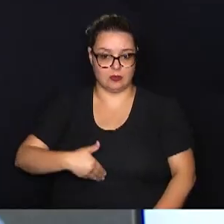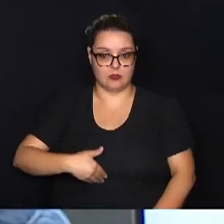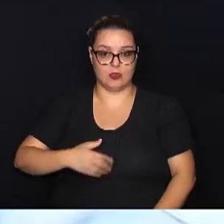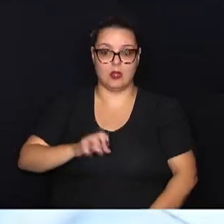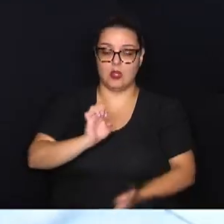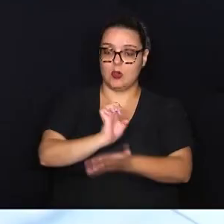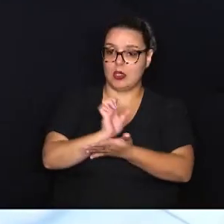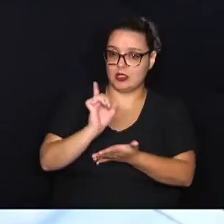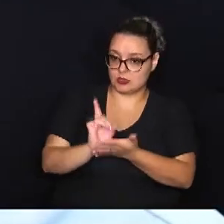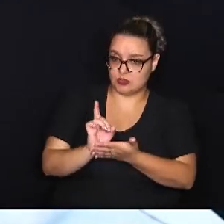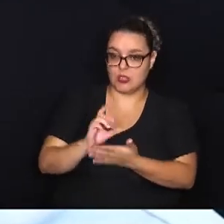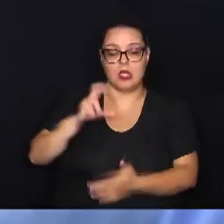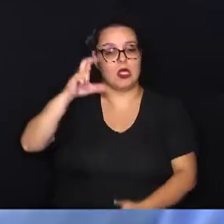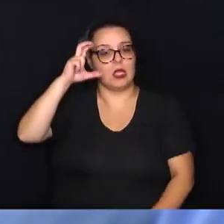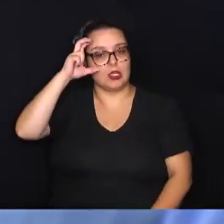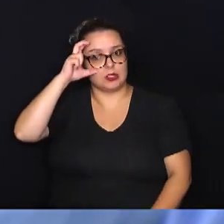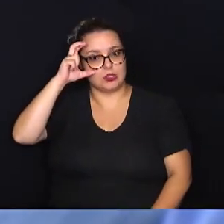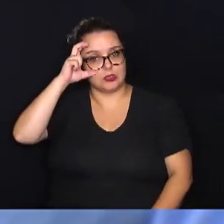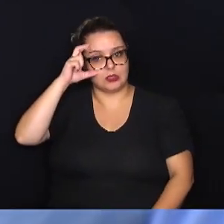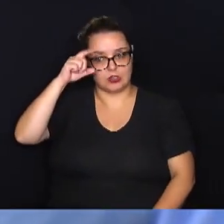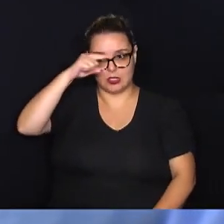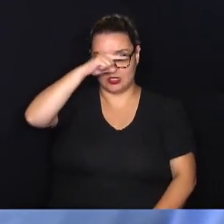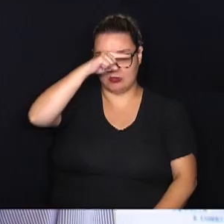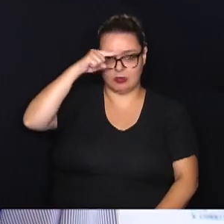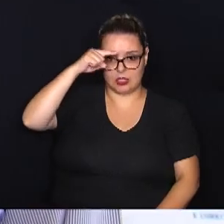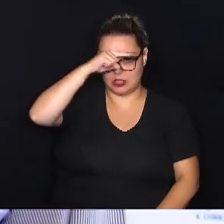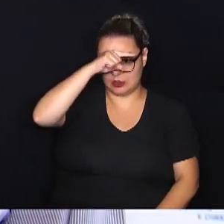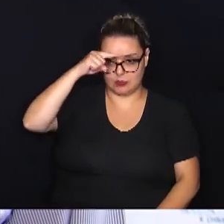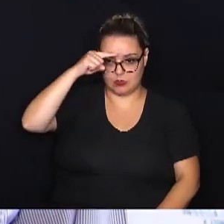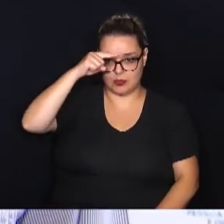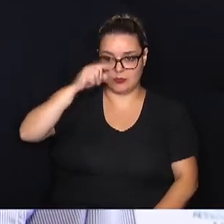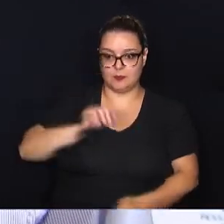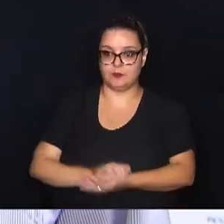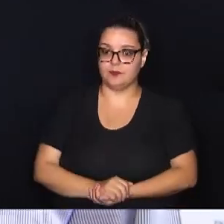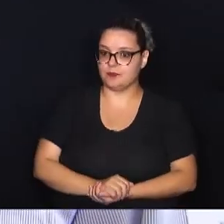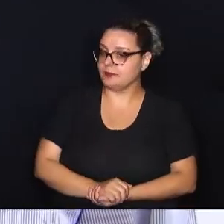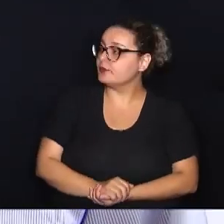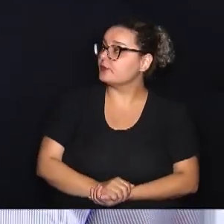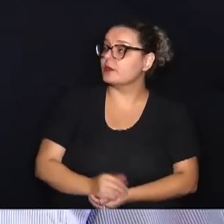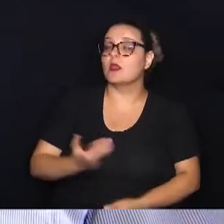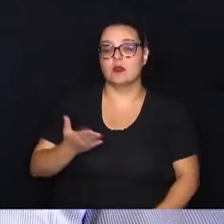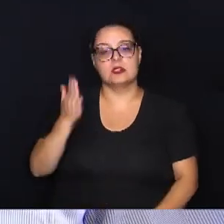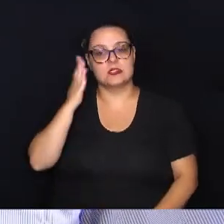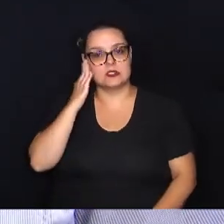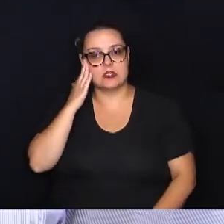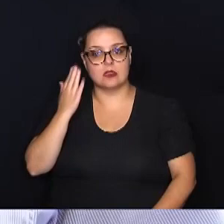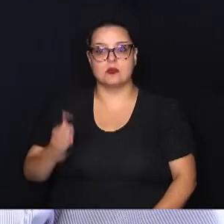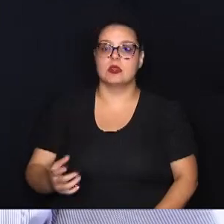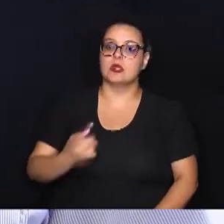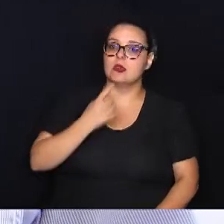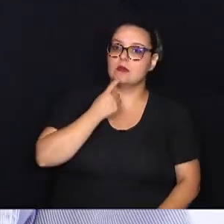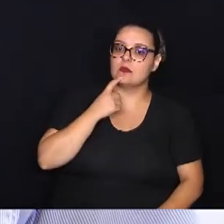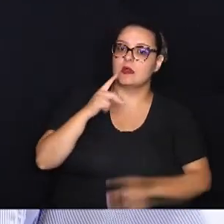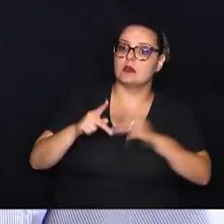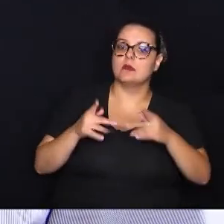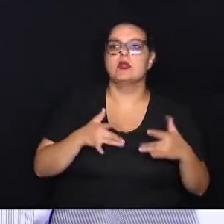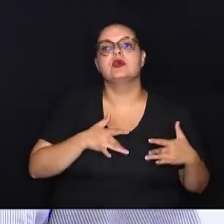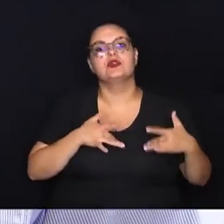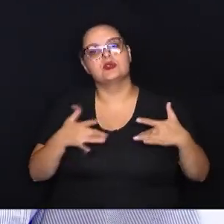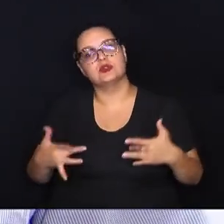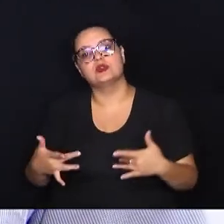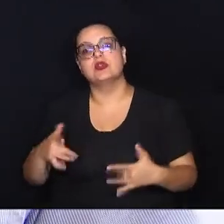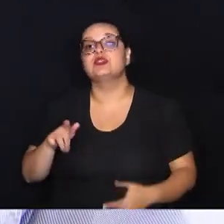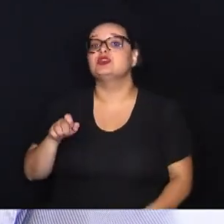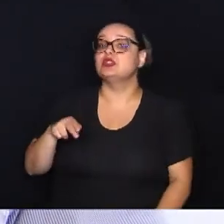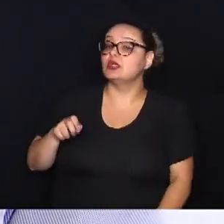Edson Ribeiro, Carlinhos Camelô e Felipe Marquesi. Você sabe que Campinas, a população de Campinas é muito solidária,